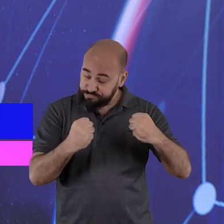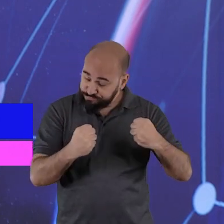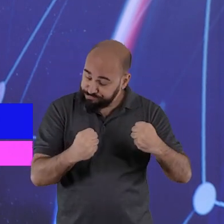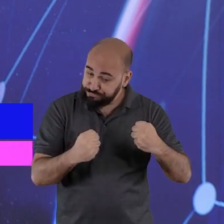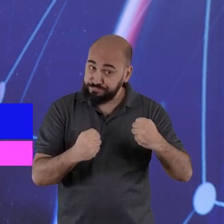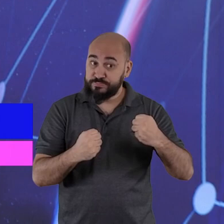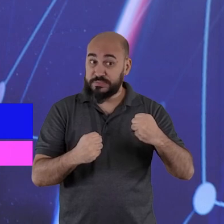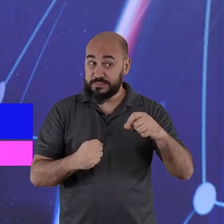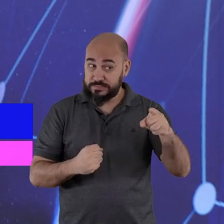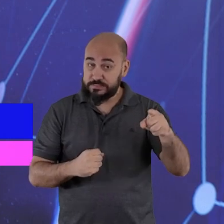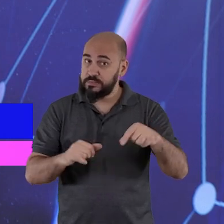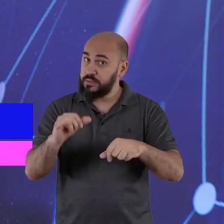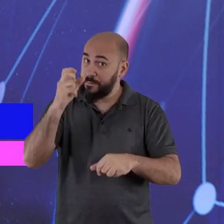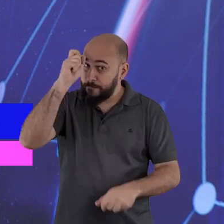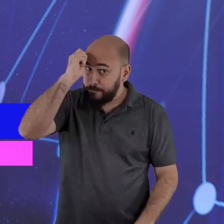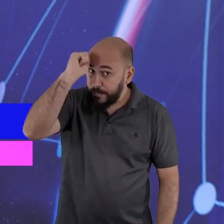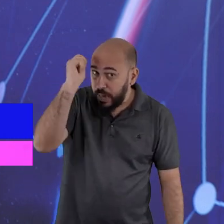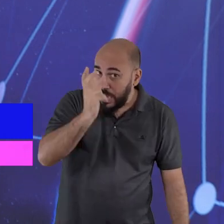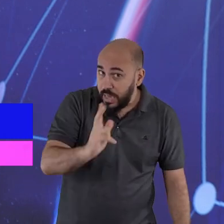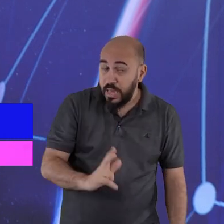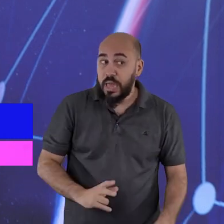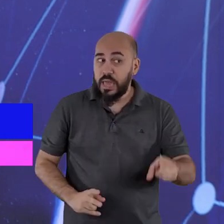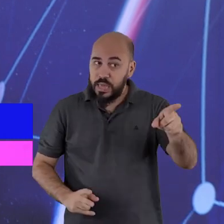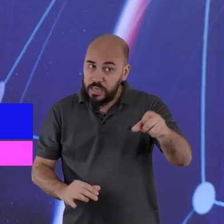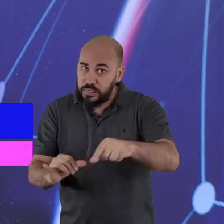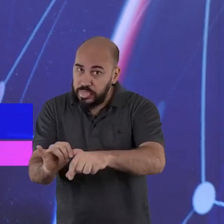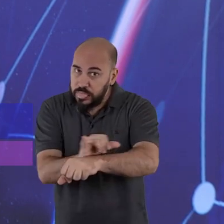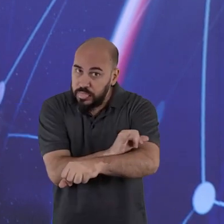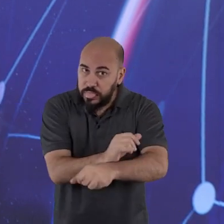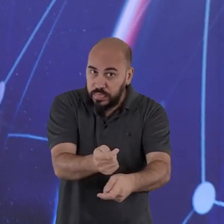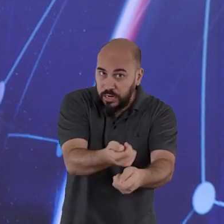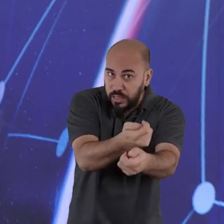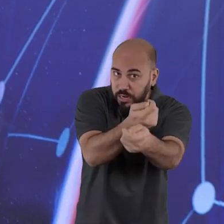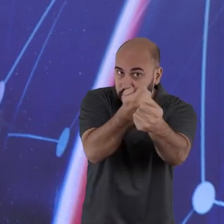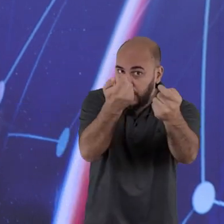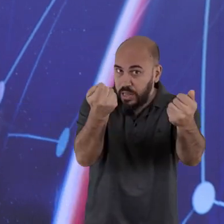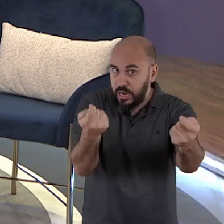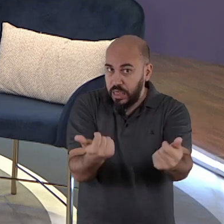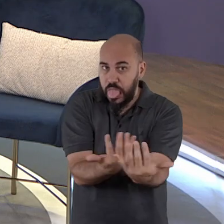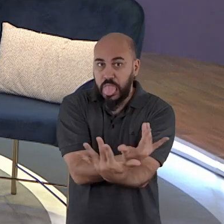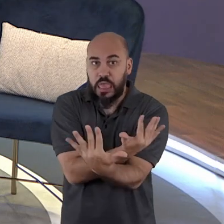astutos. E o que eles puderem fazer para te enganar, eles vão fazer.